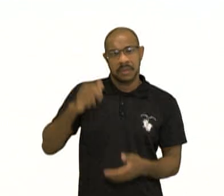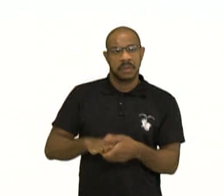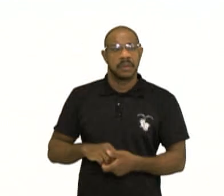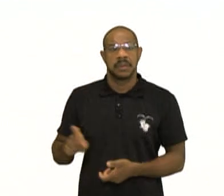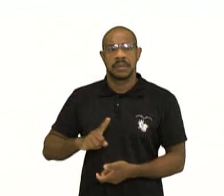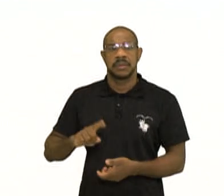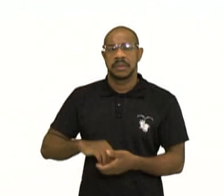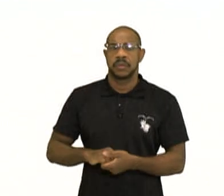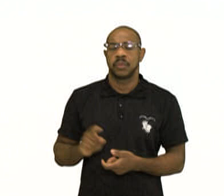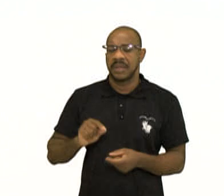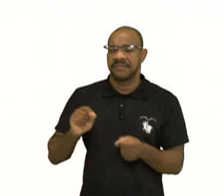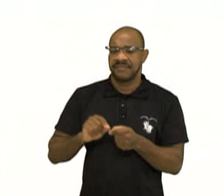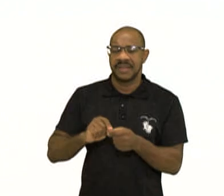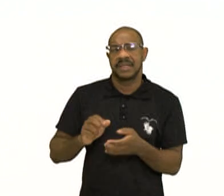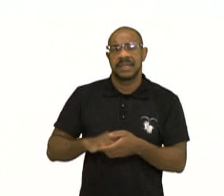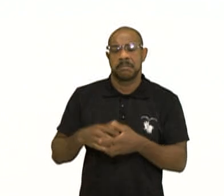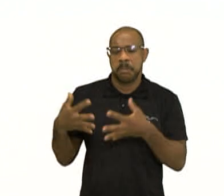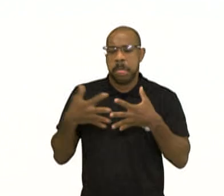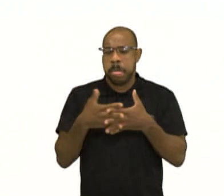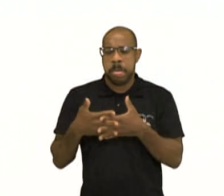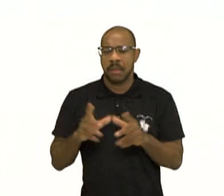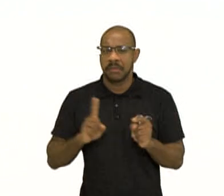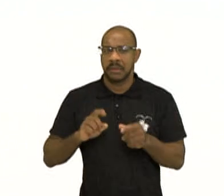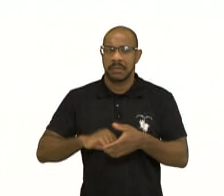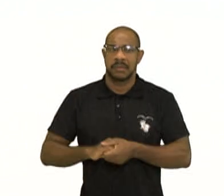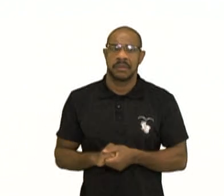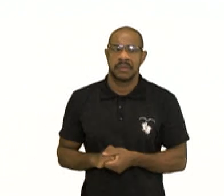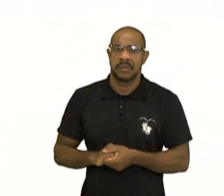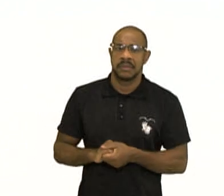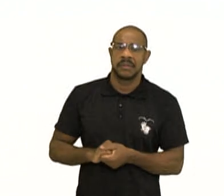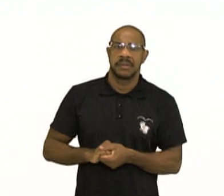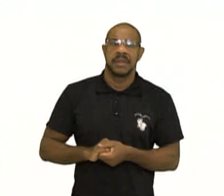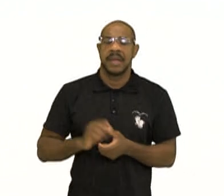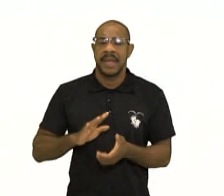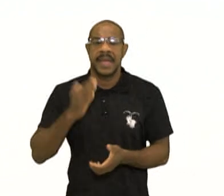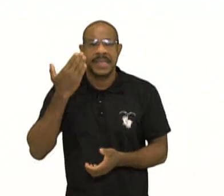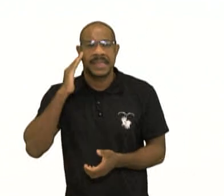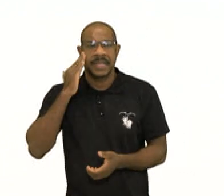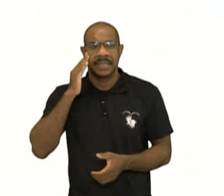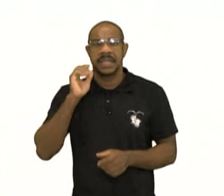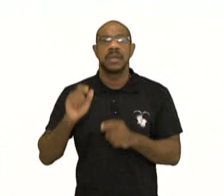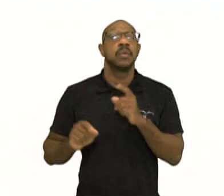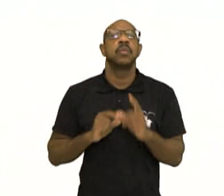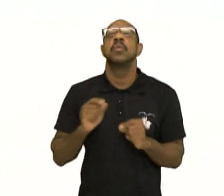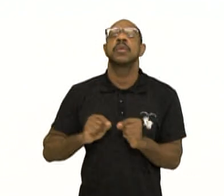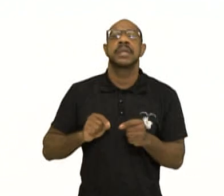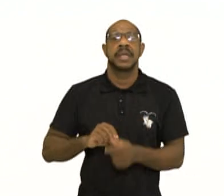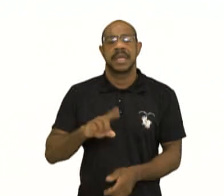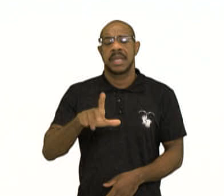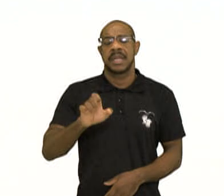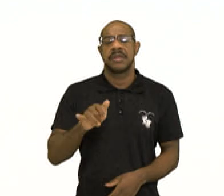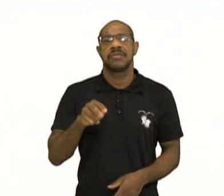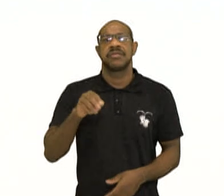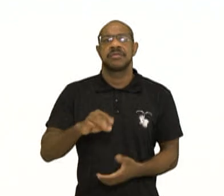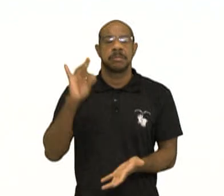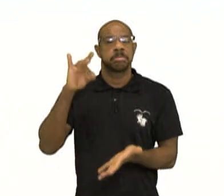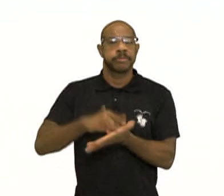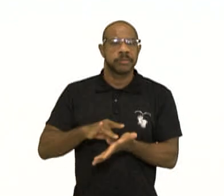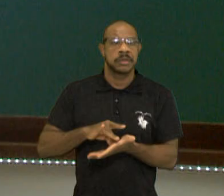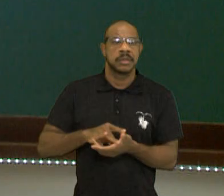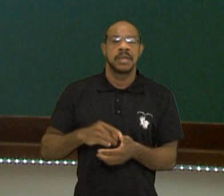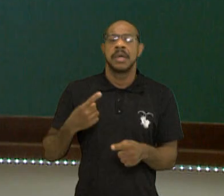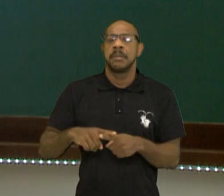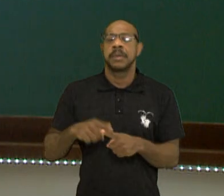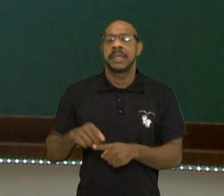em linhas de evolução, e sim, né, horizontalizar, né, compreendendo que é legítima cada forma cultural, porque cada